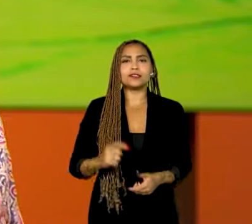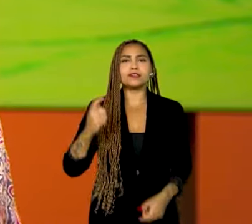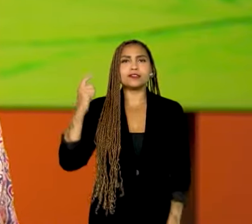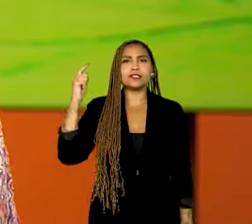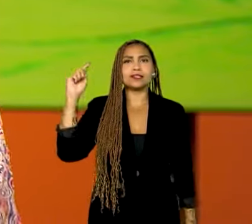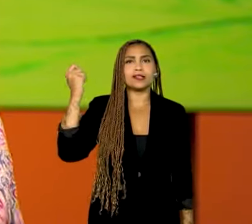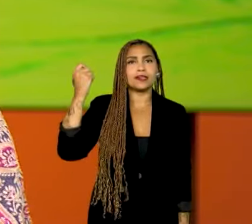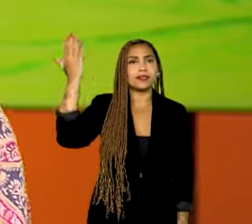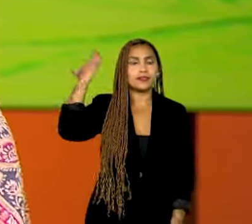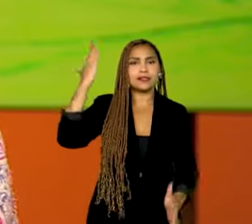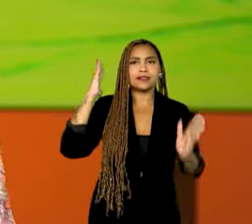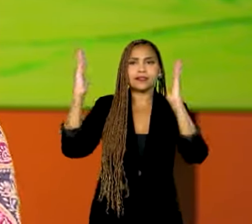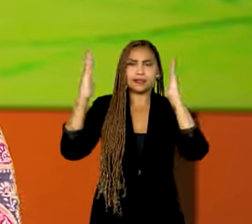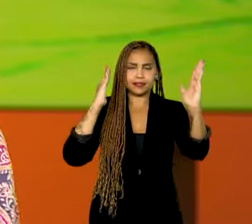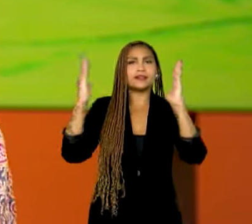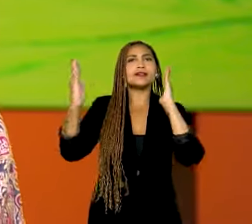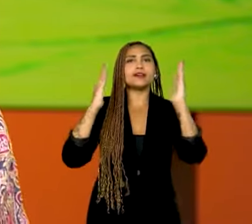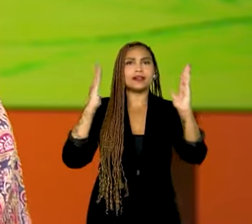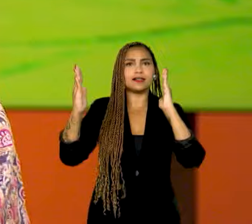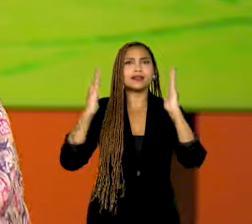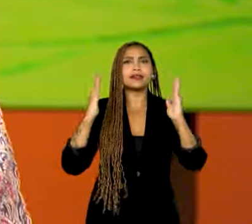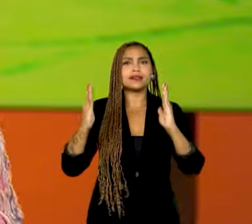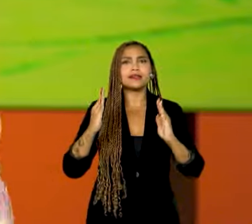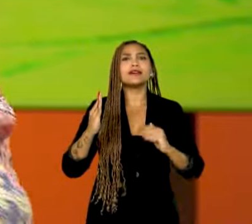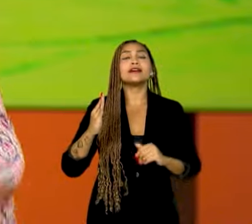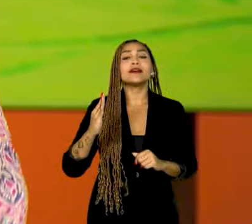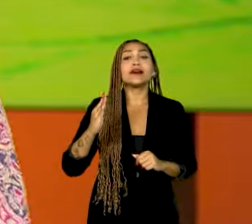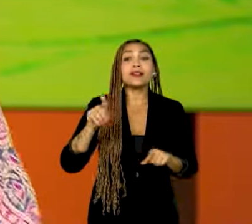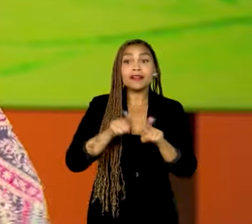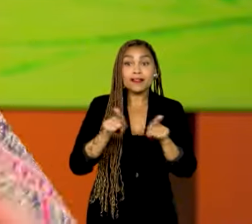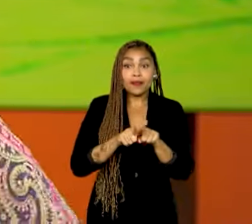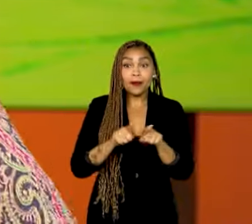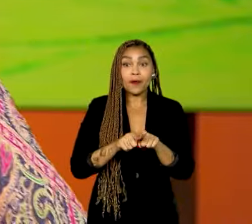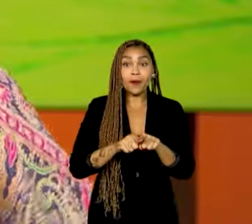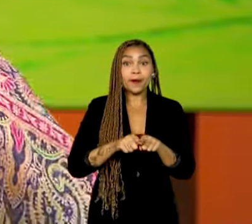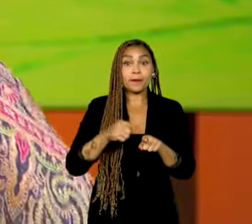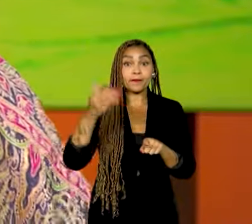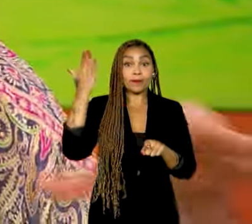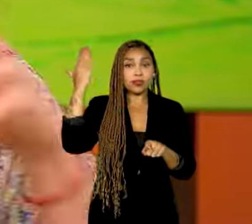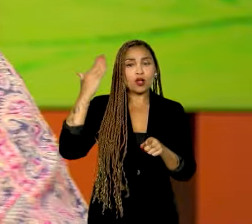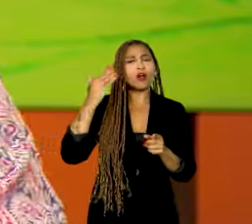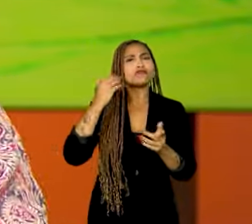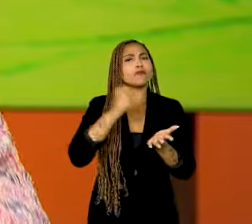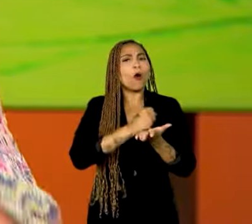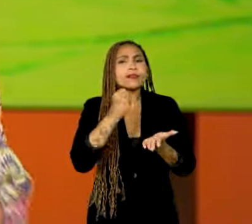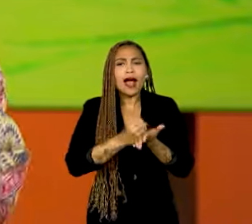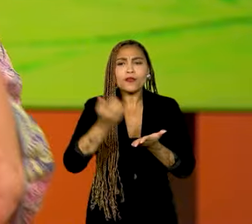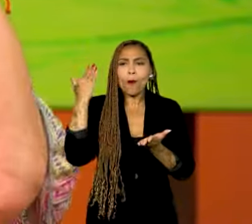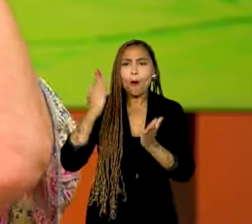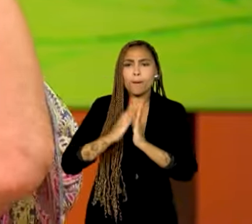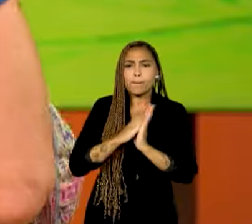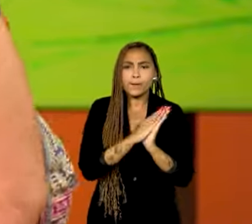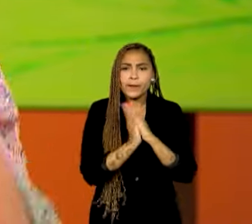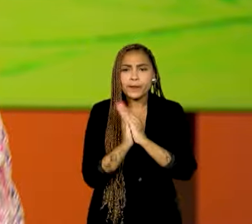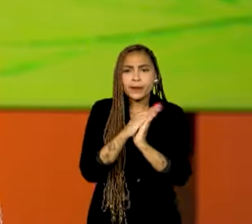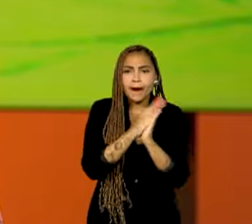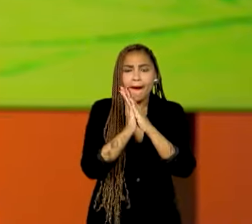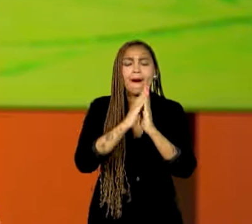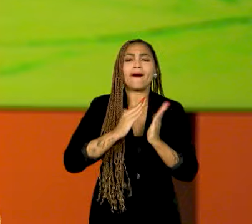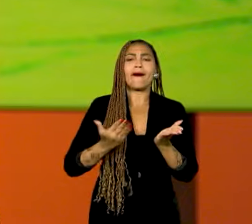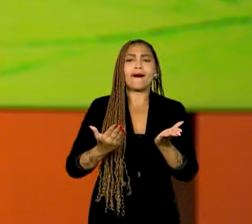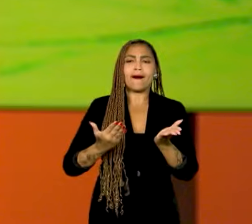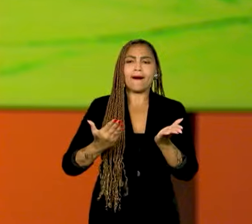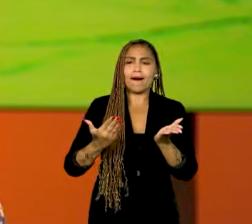Era um produto de muito sucesso, de muito êxito, que tinha, assim, patentes, né? Que chamou de patentes, boneca, álbum, isso tudo na